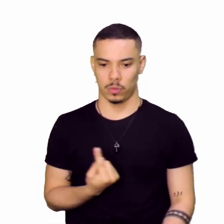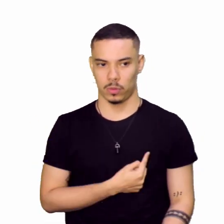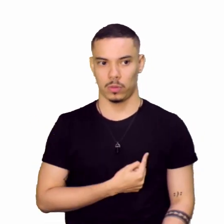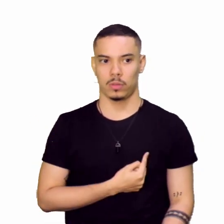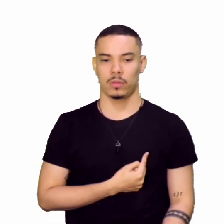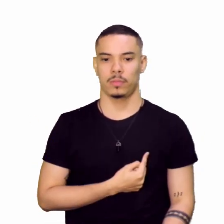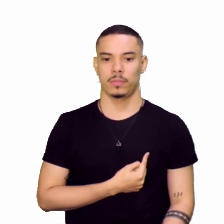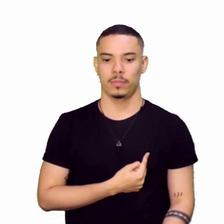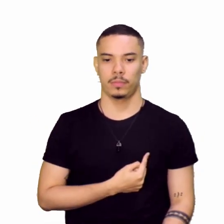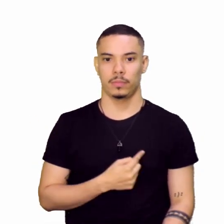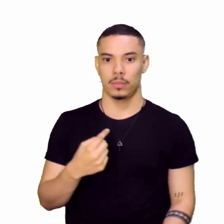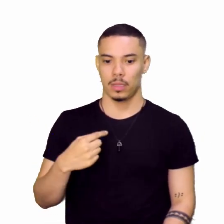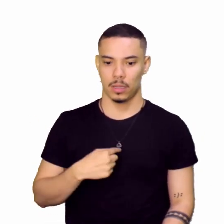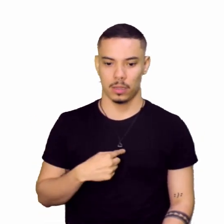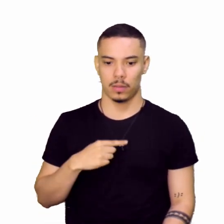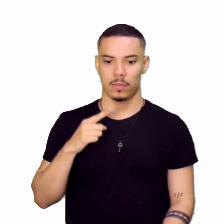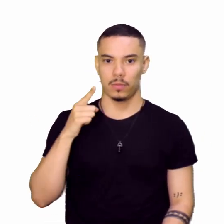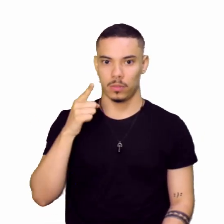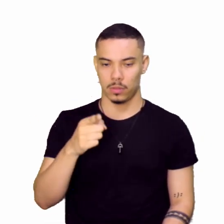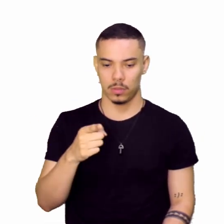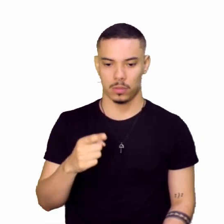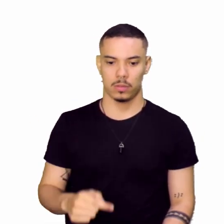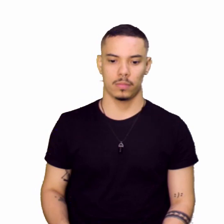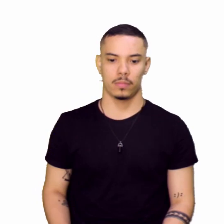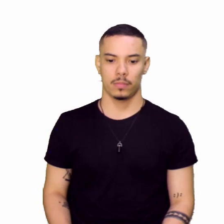aqui ó eu vocês